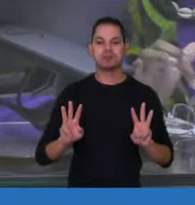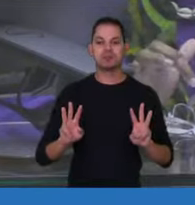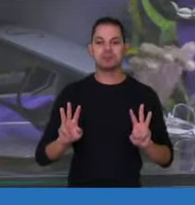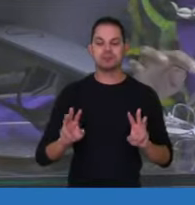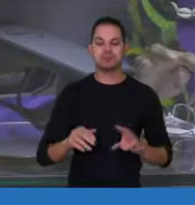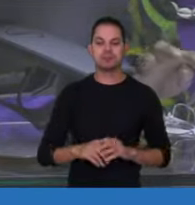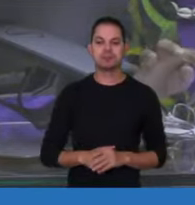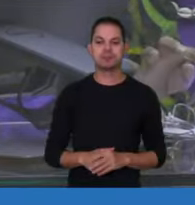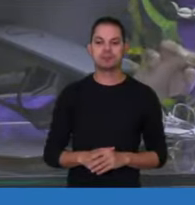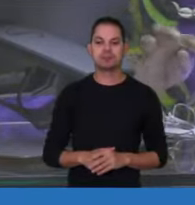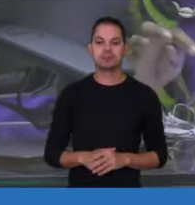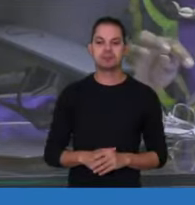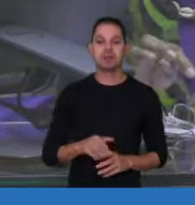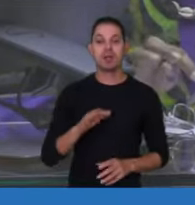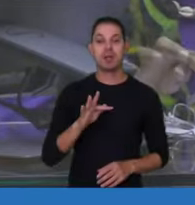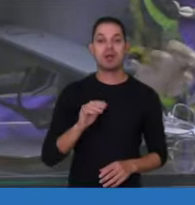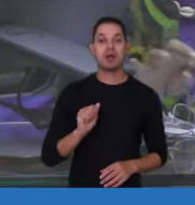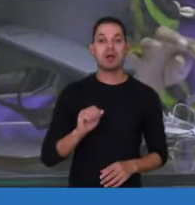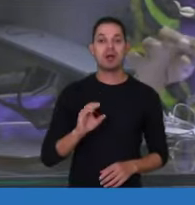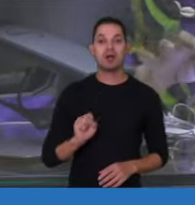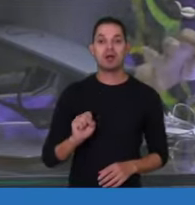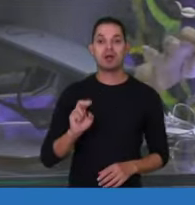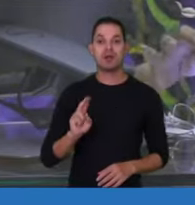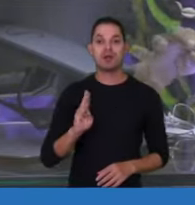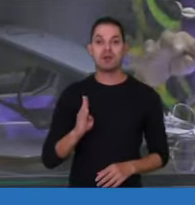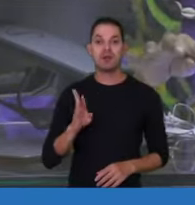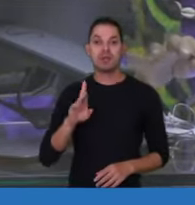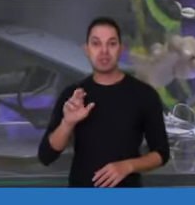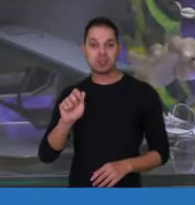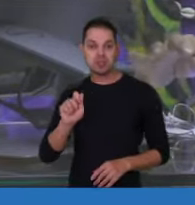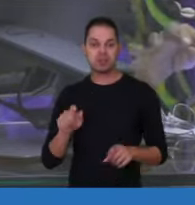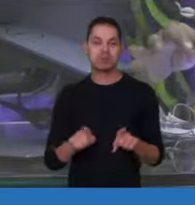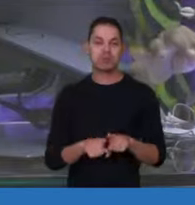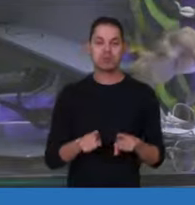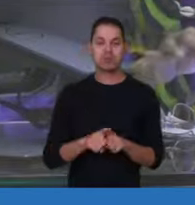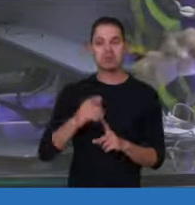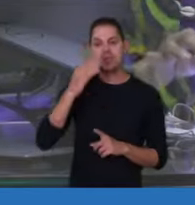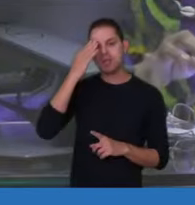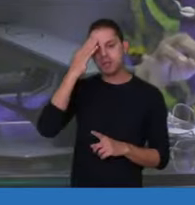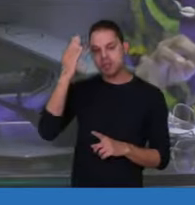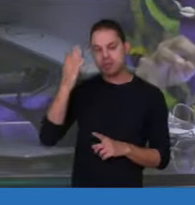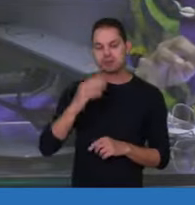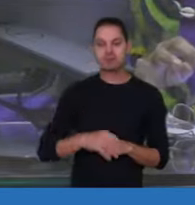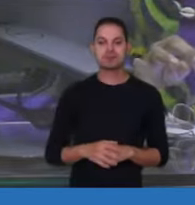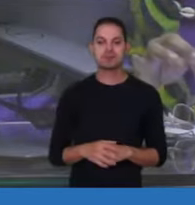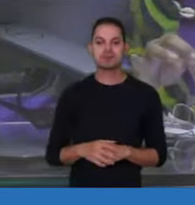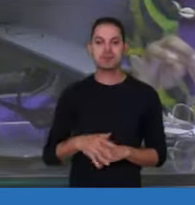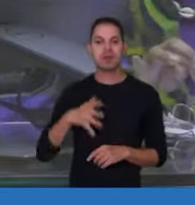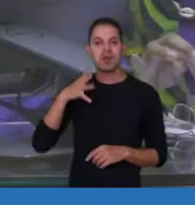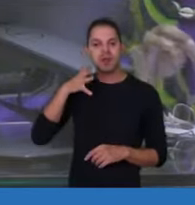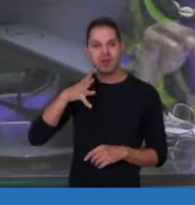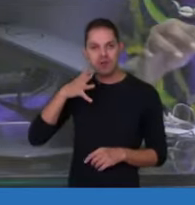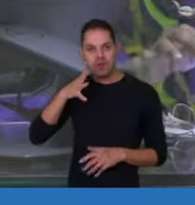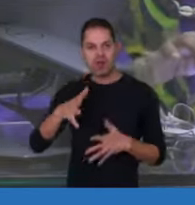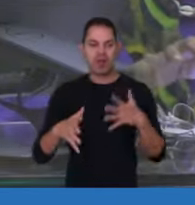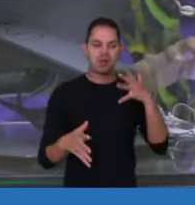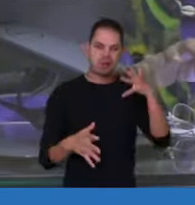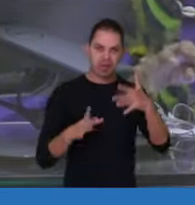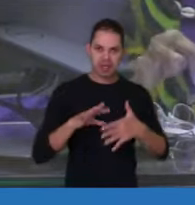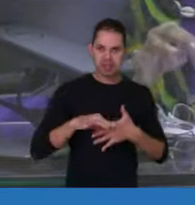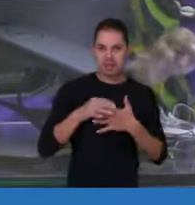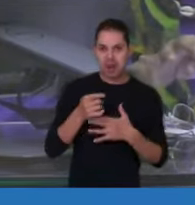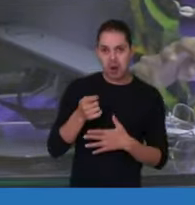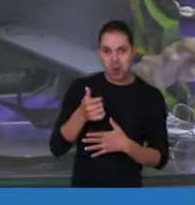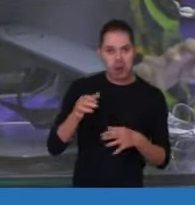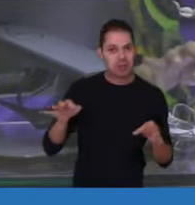a presença da FASUBRA também, muito obrigada. Já está acabando aqui as falas das lideranças e a